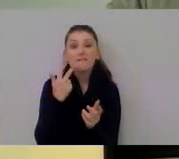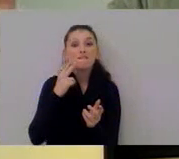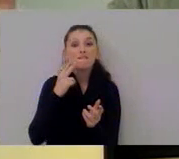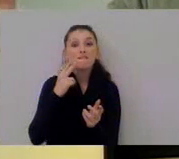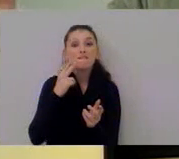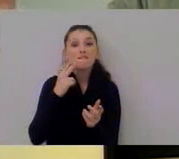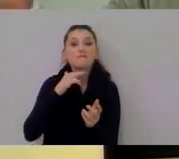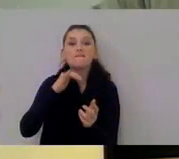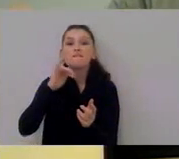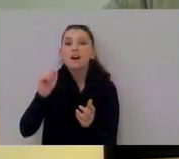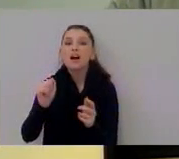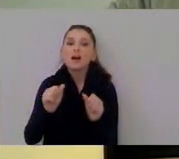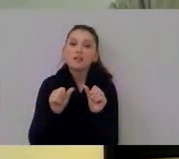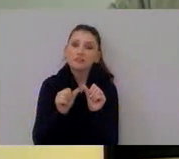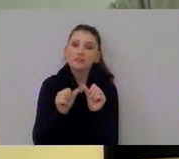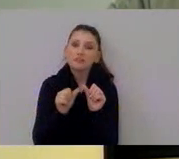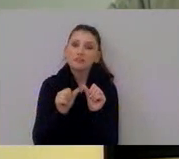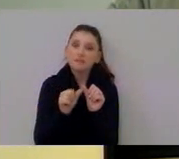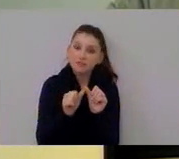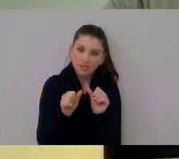O executivo, sim.